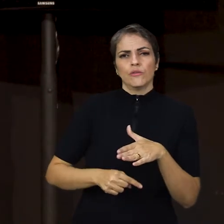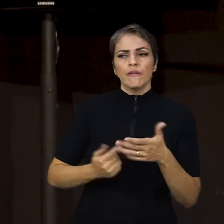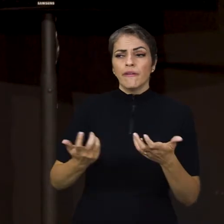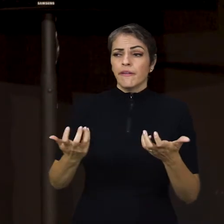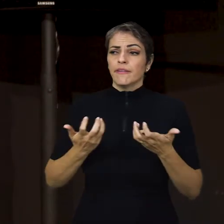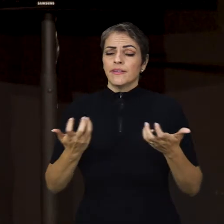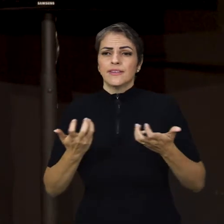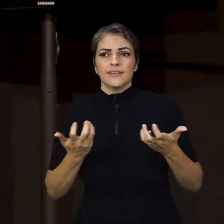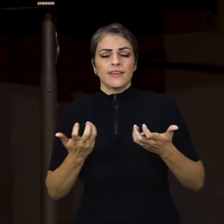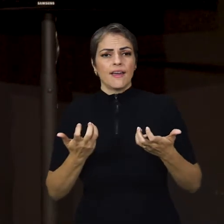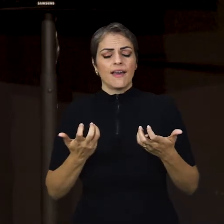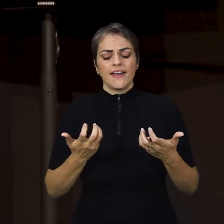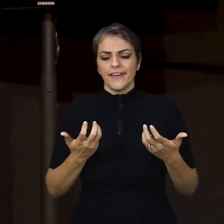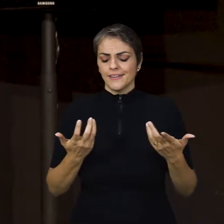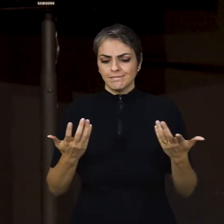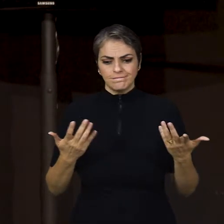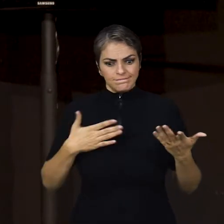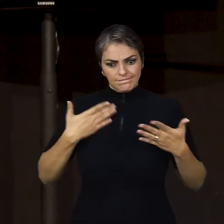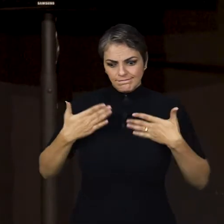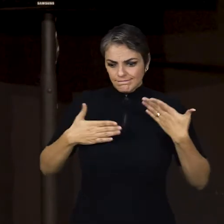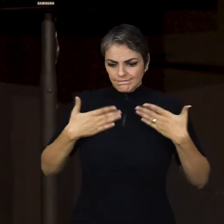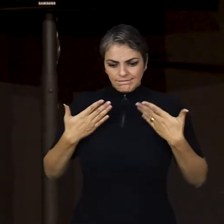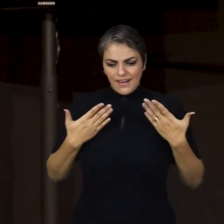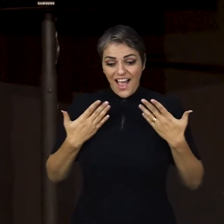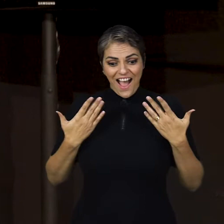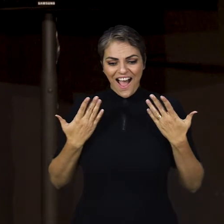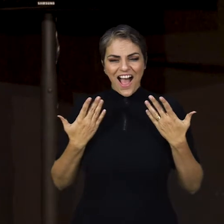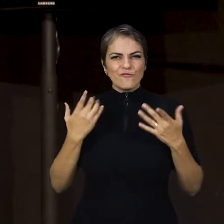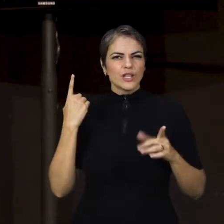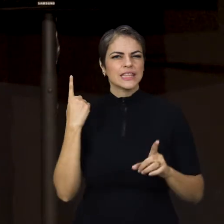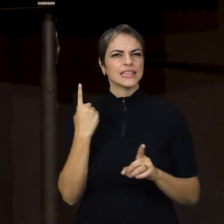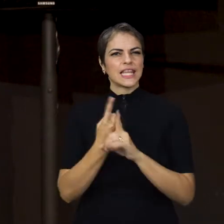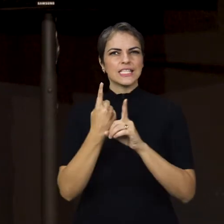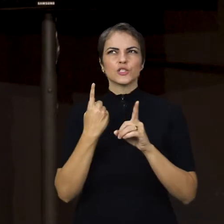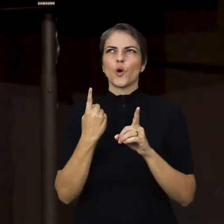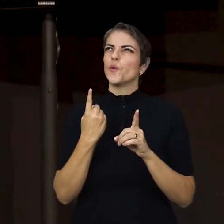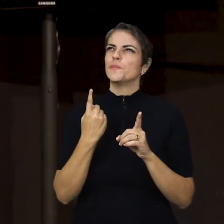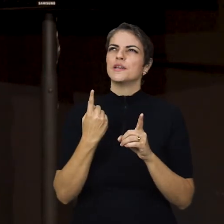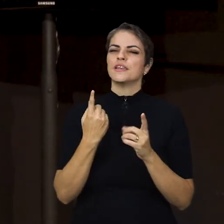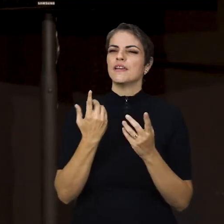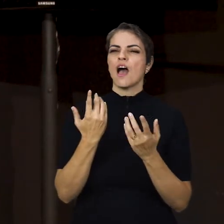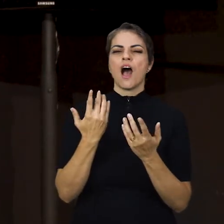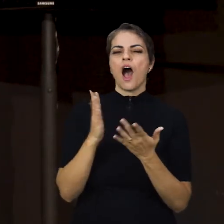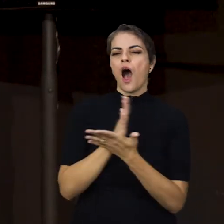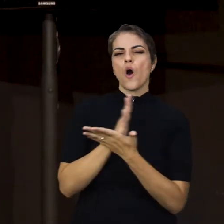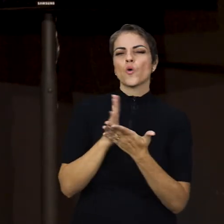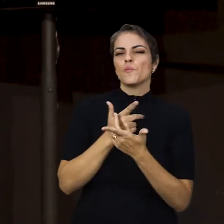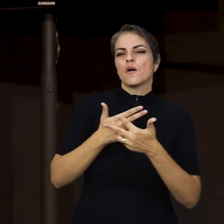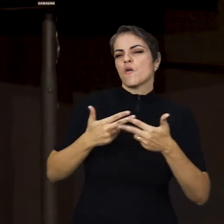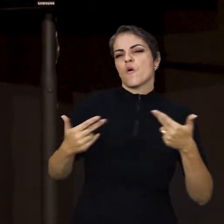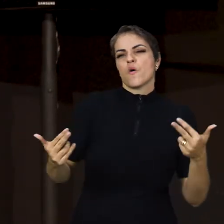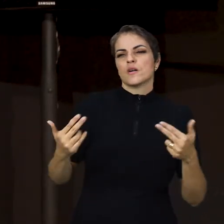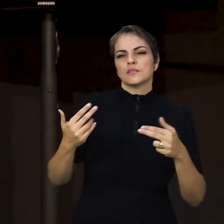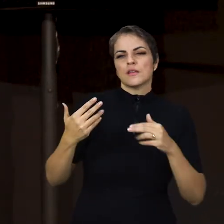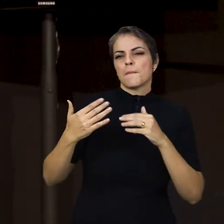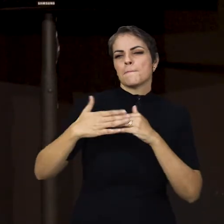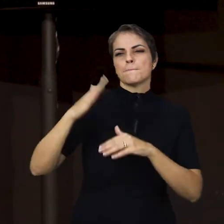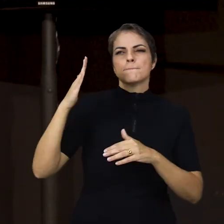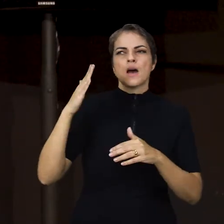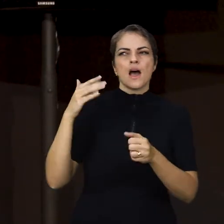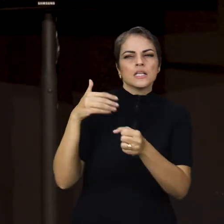de querer, nessa tentativa de cavar mais fundo, extrair significados mais profundos,